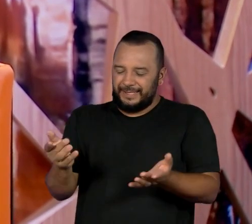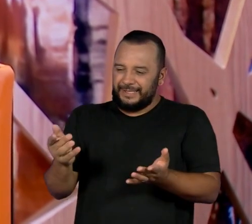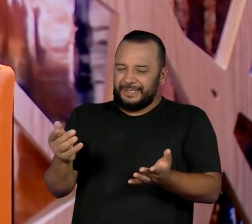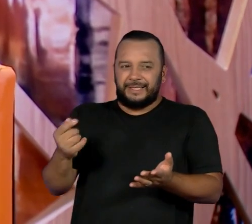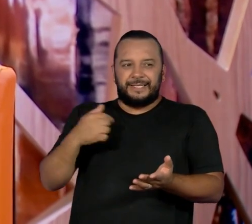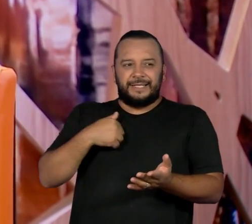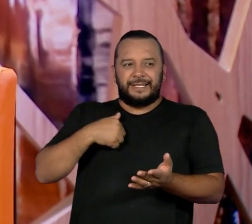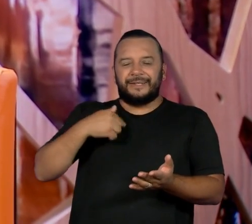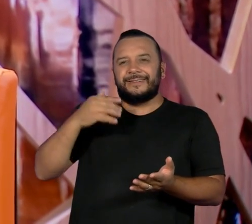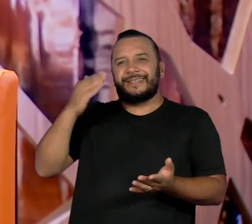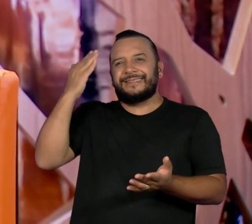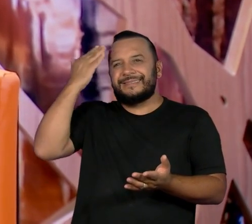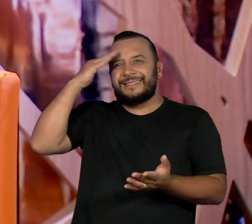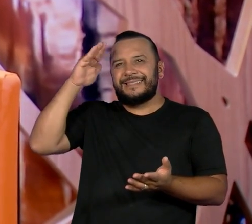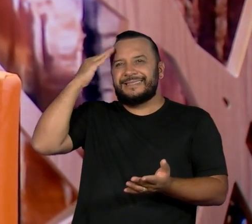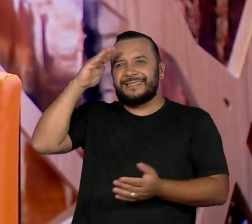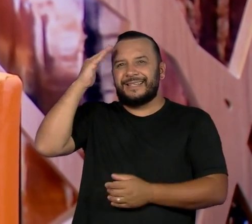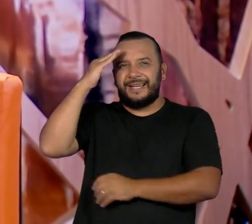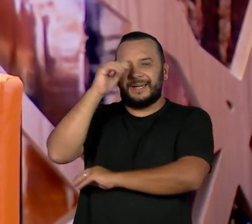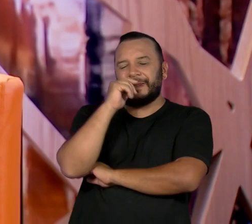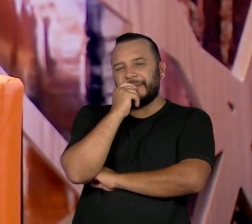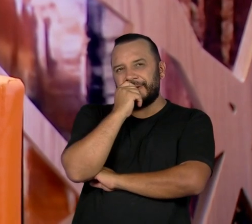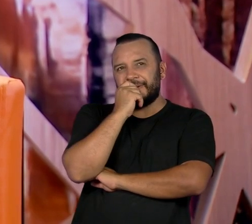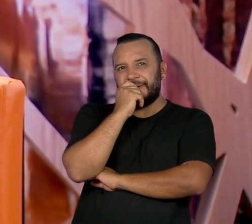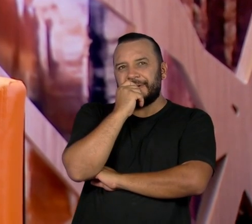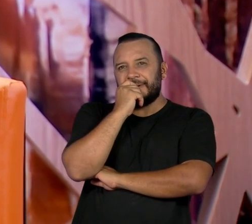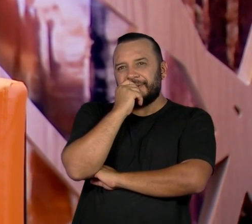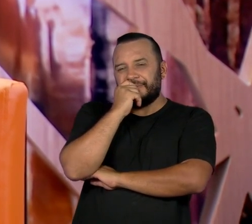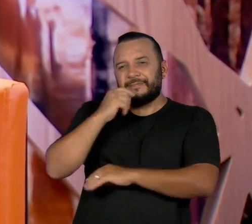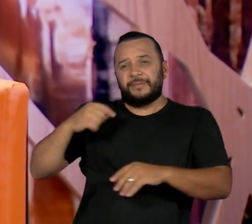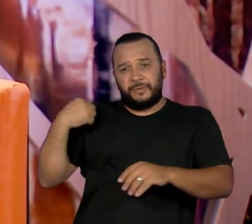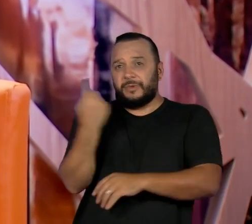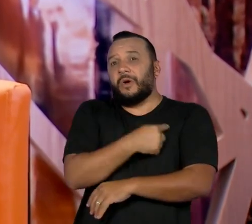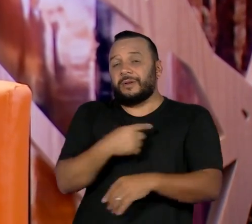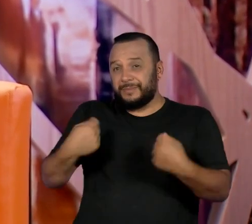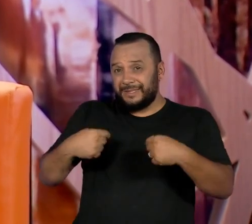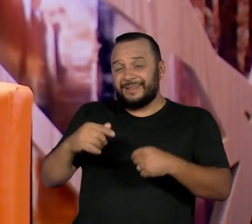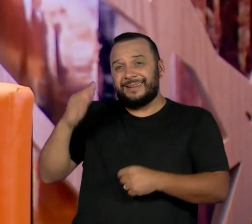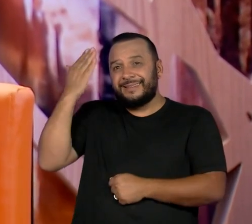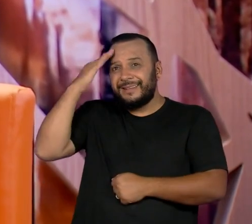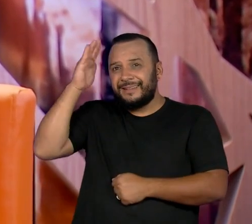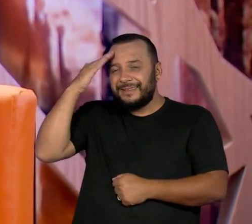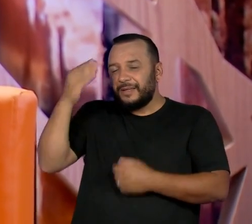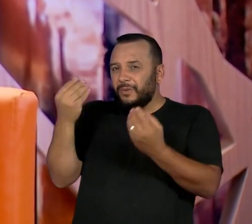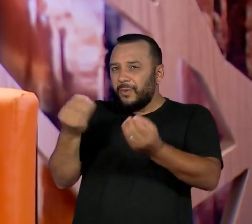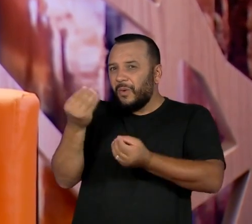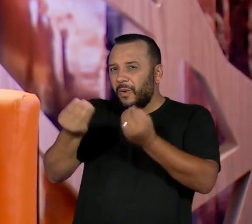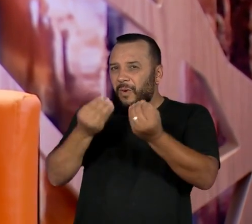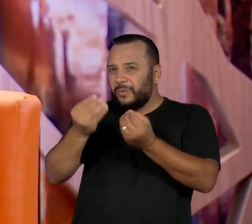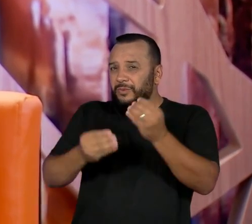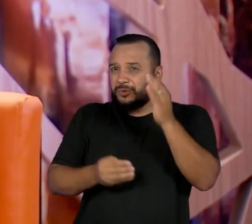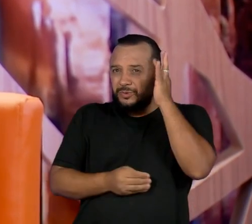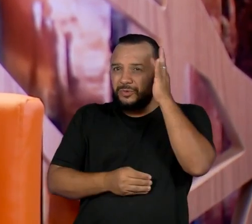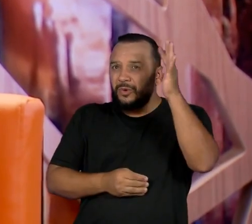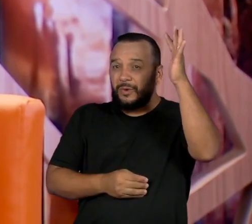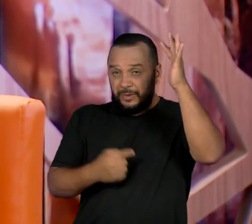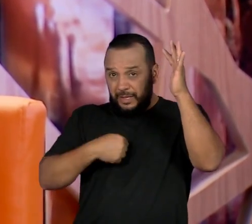vou entendendo que a gente precisa entender qual é a nossa posição no sonho, ou seja, quem